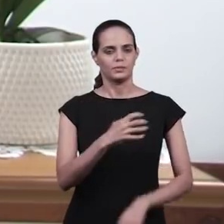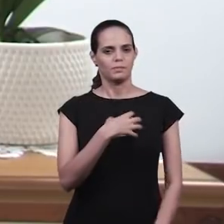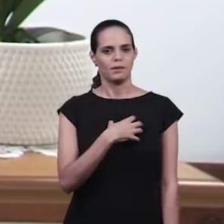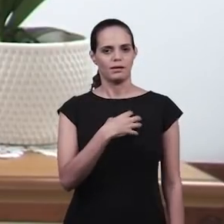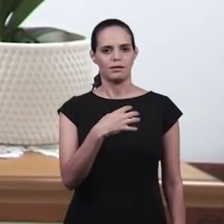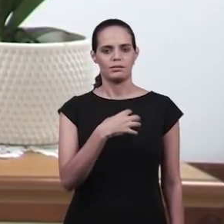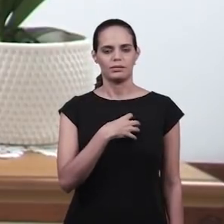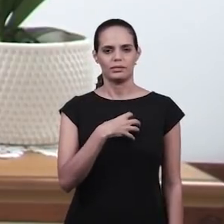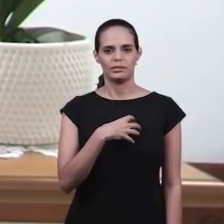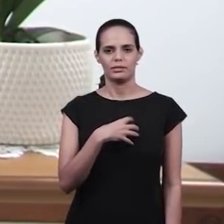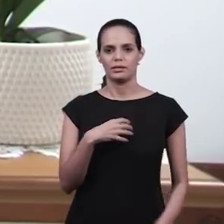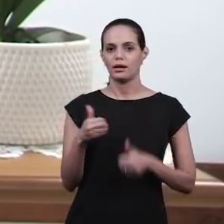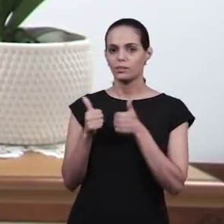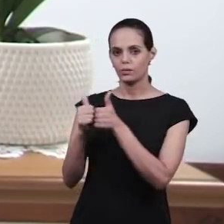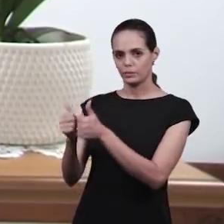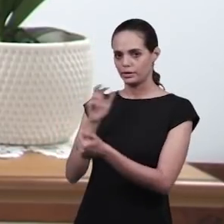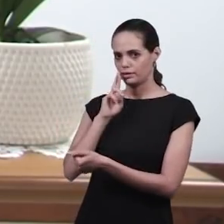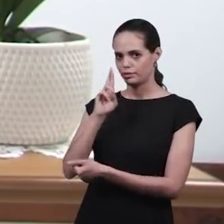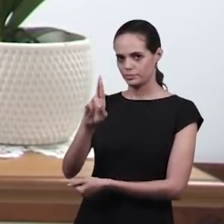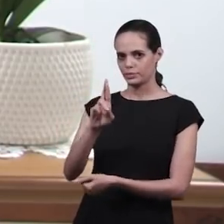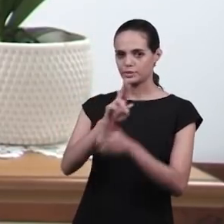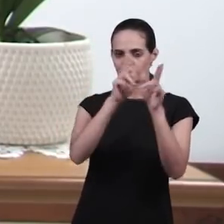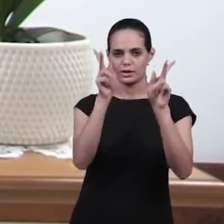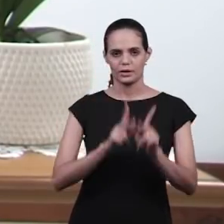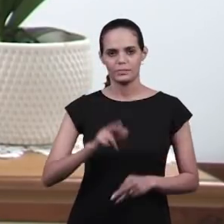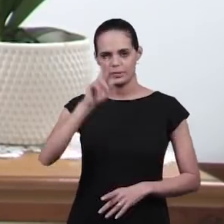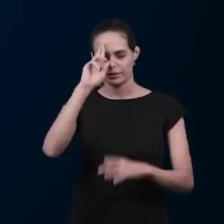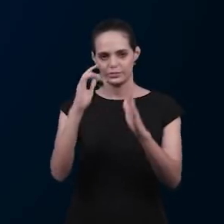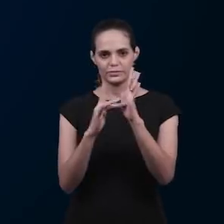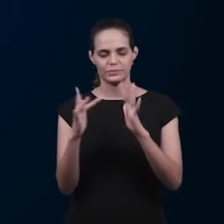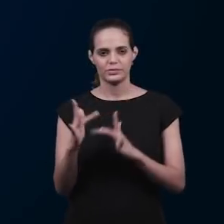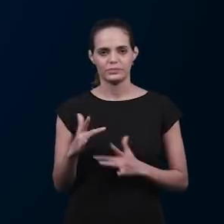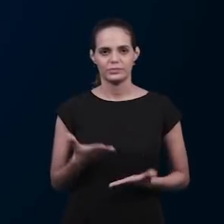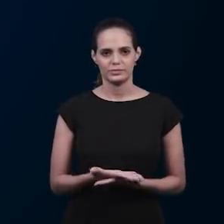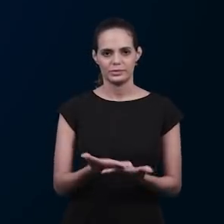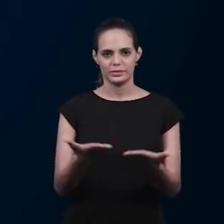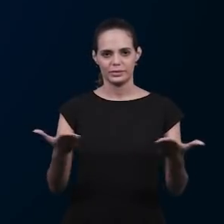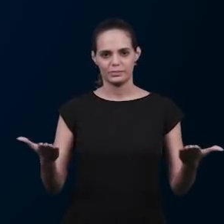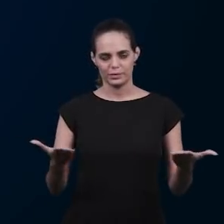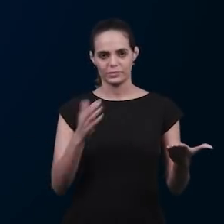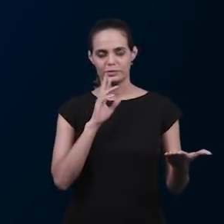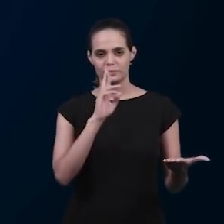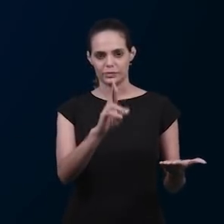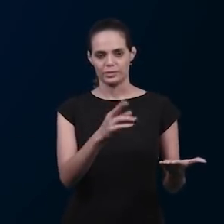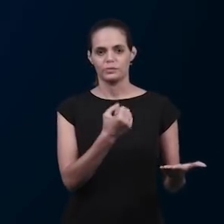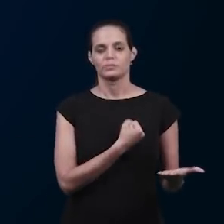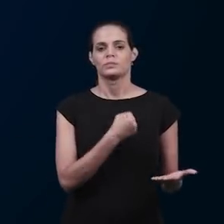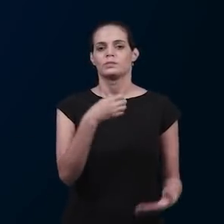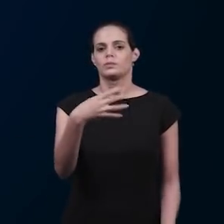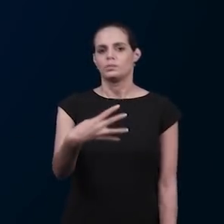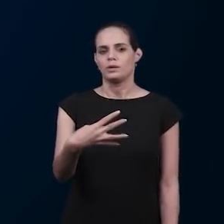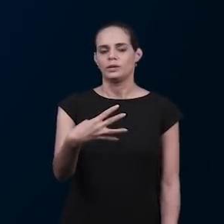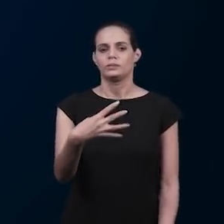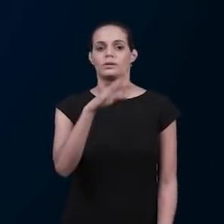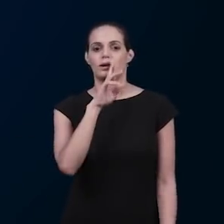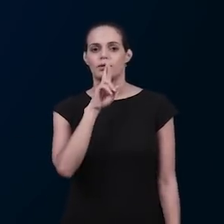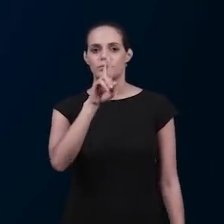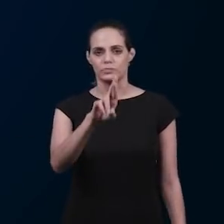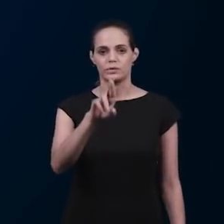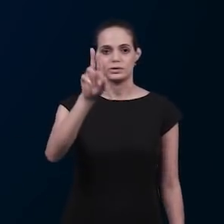Brumado, da Bahia. Vamos acompanhar a sua resposta. A paz do Senhor, irmãos, eu vou responder aqui a pergunta